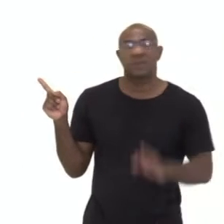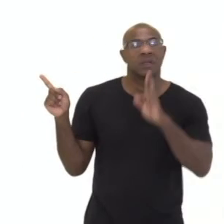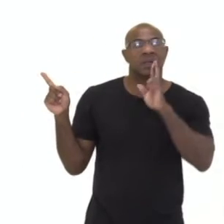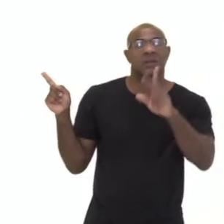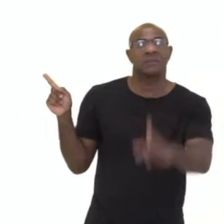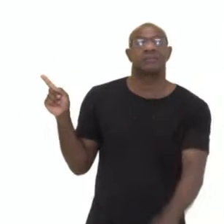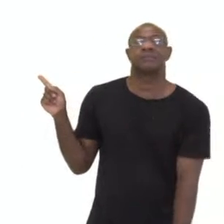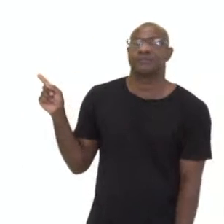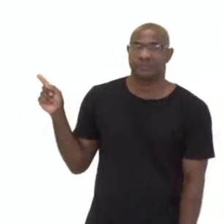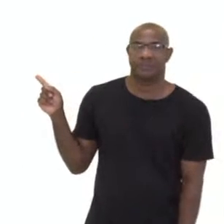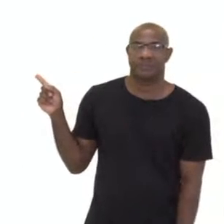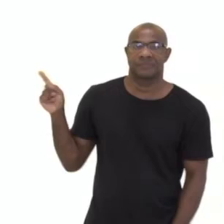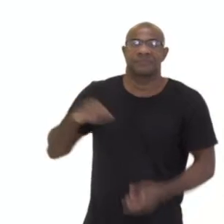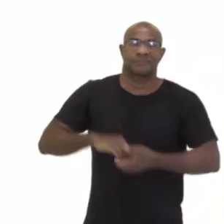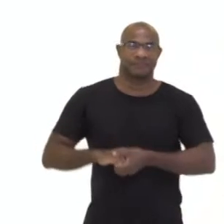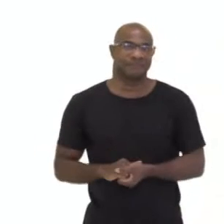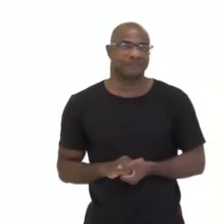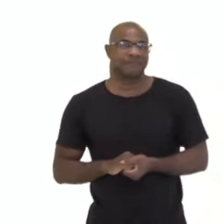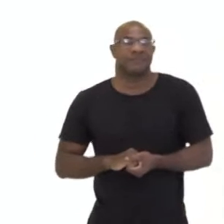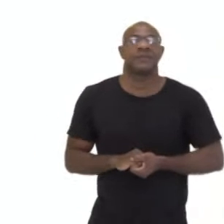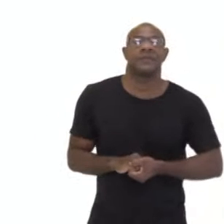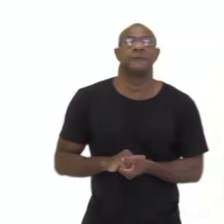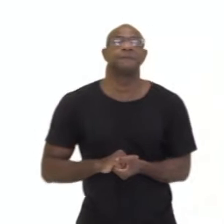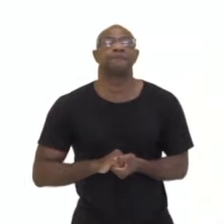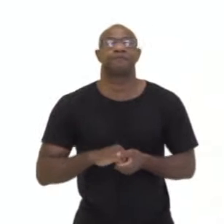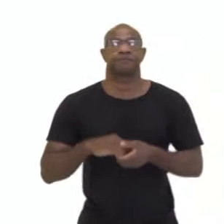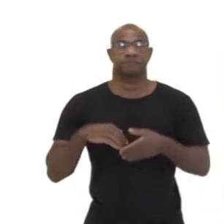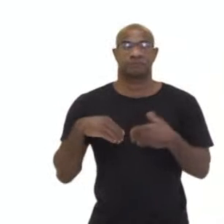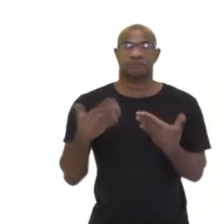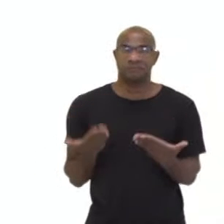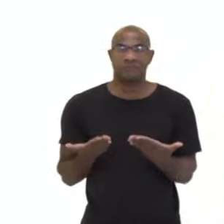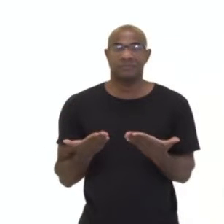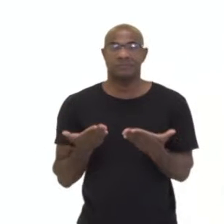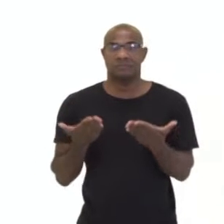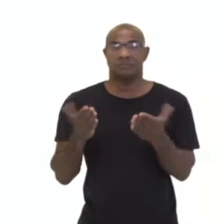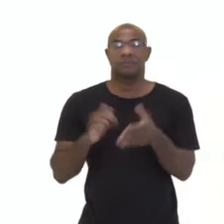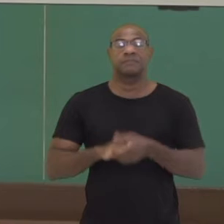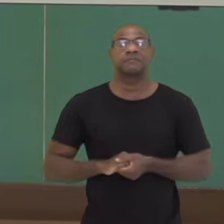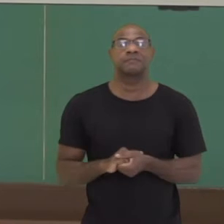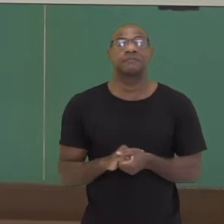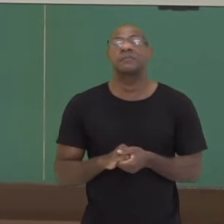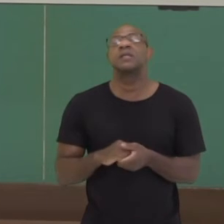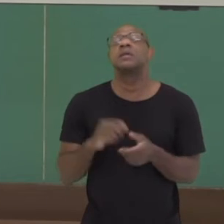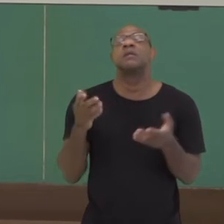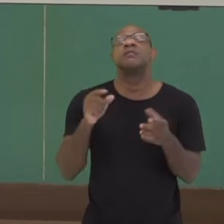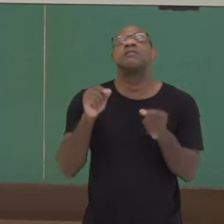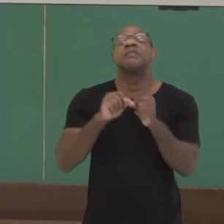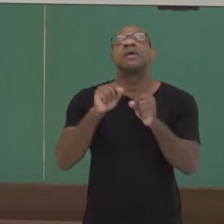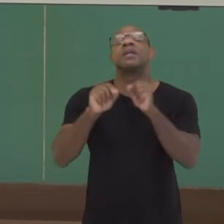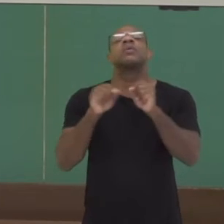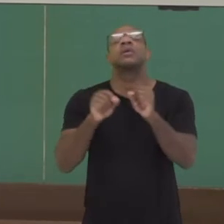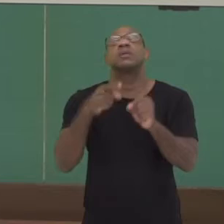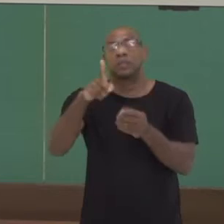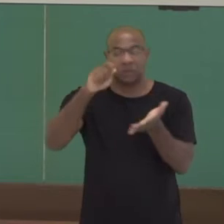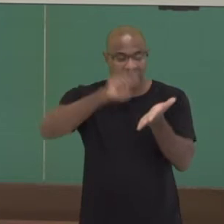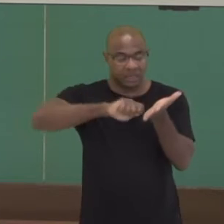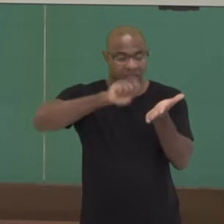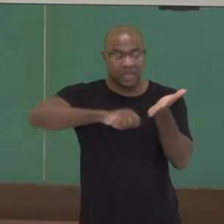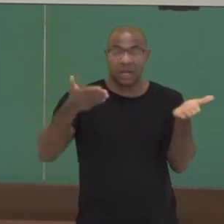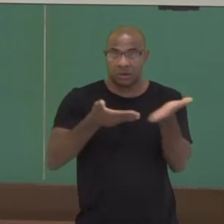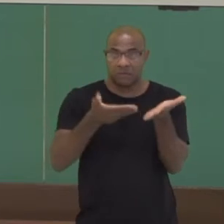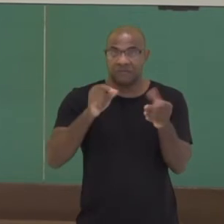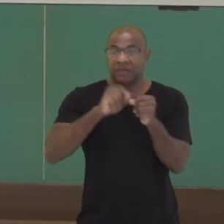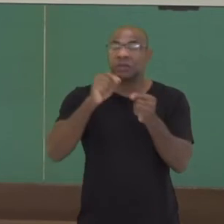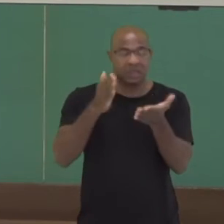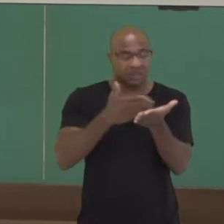menos 2,4 graus Celsius, ok? Então, o que você vai fazer no seu caderno? Você